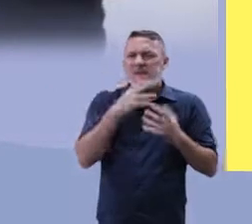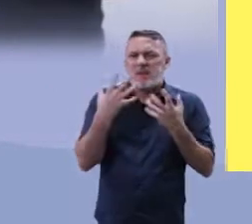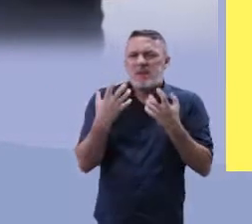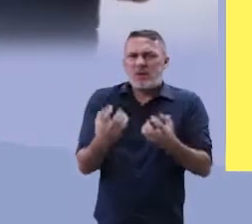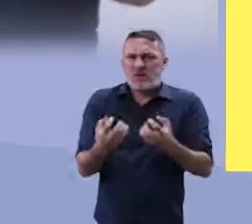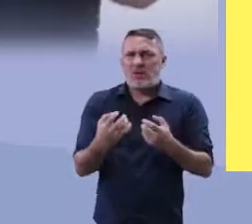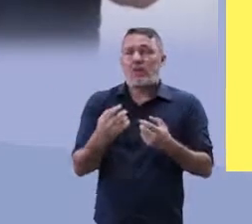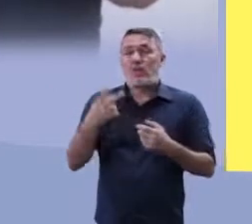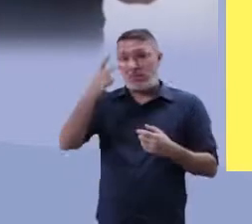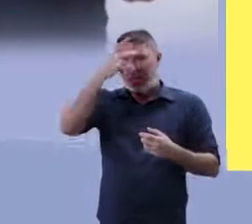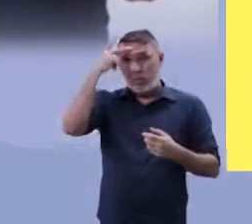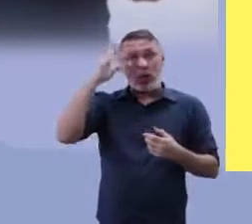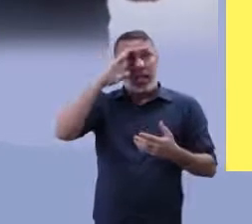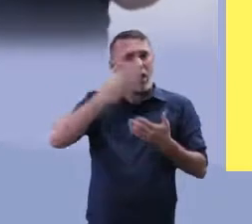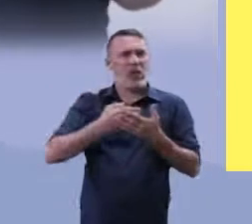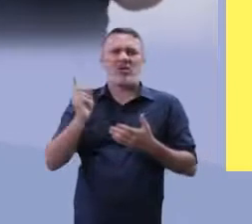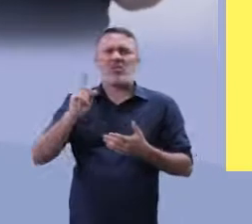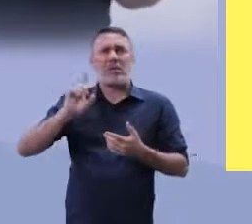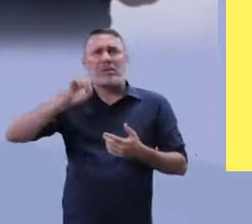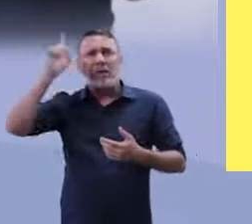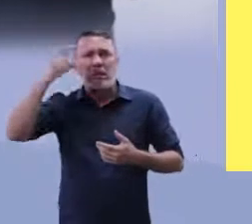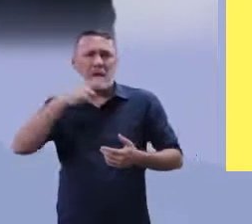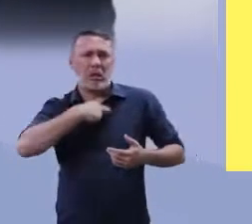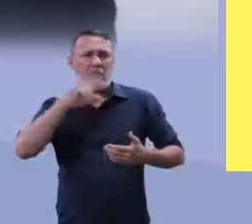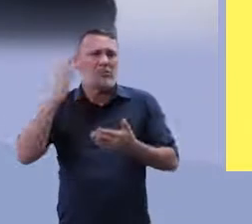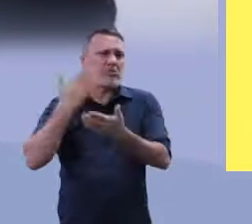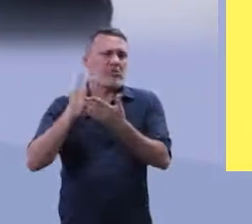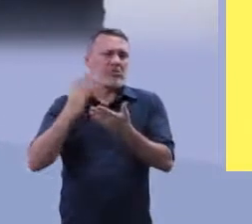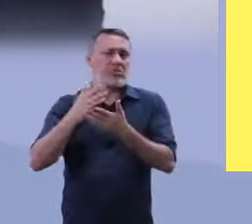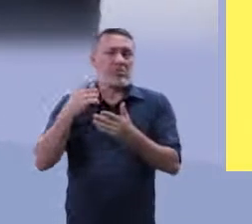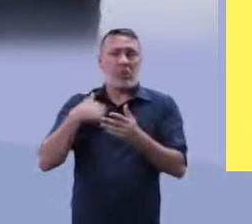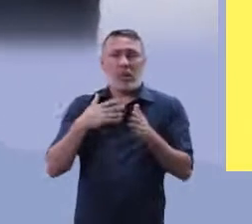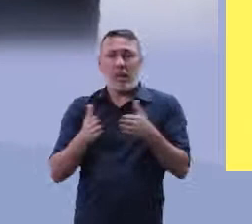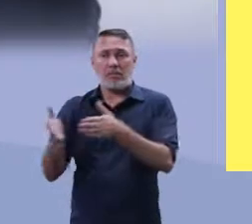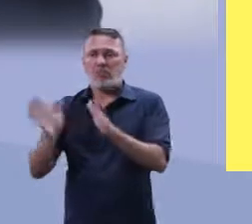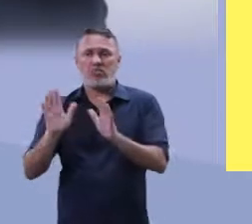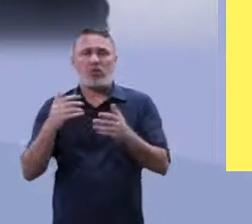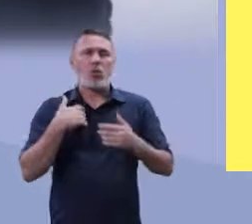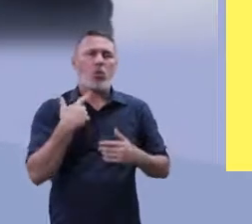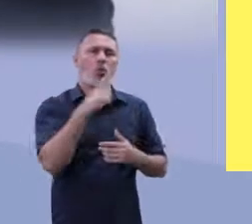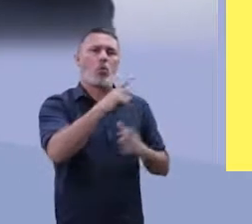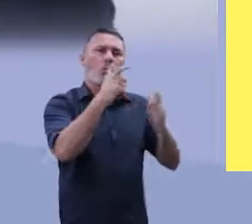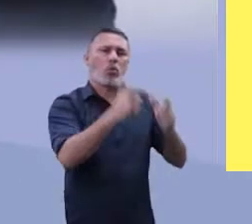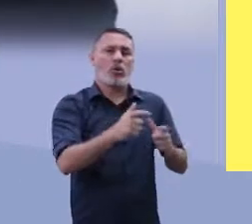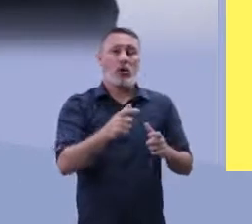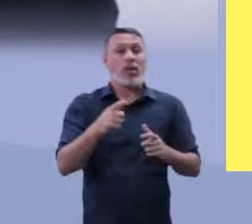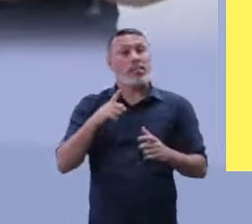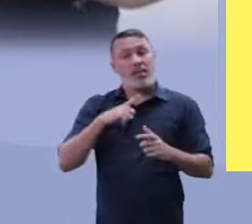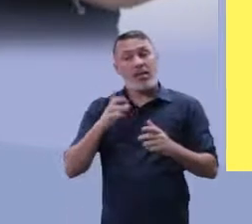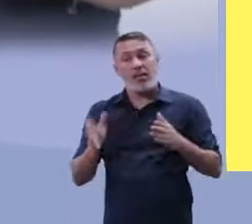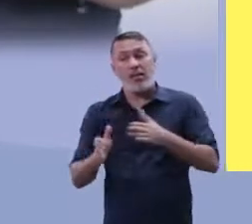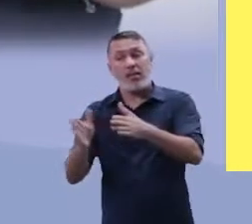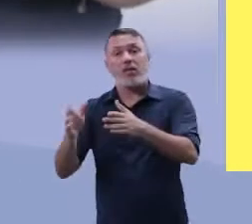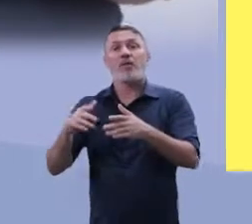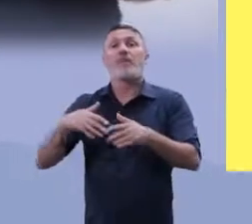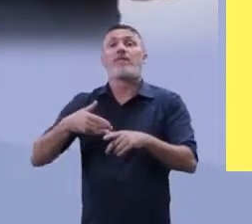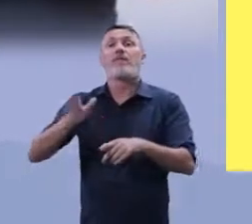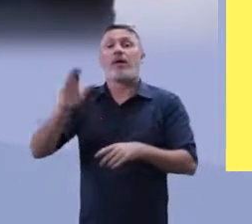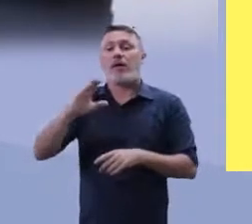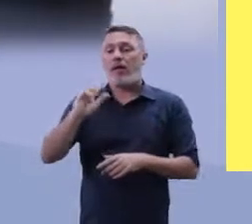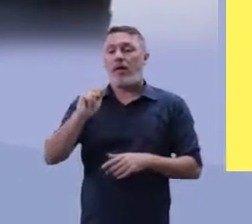não acreditavam no apelo religioso e que não escolhiam ir para Canudos ao lado de Antônio